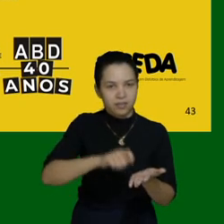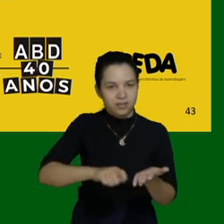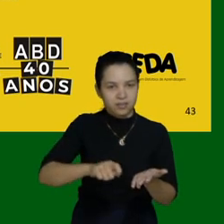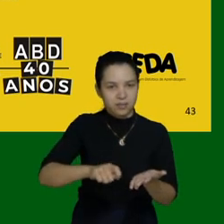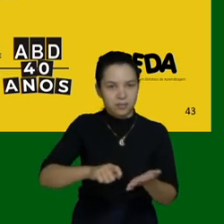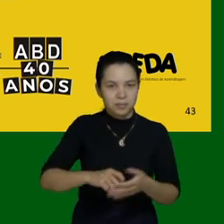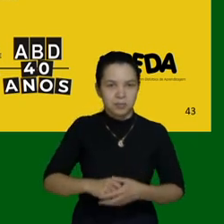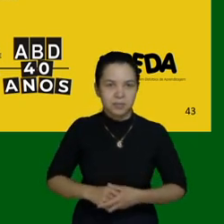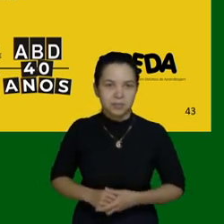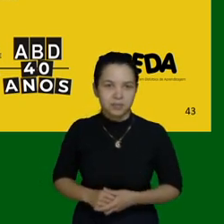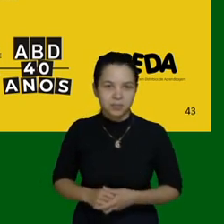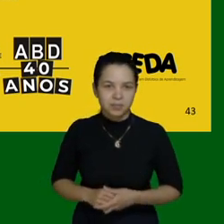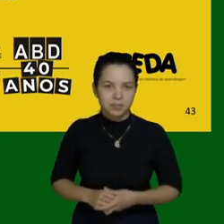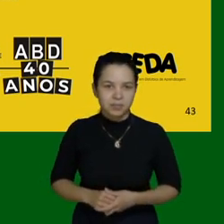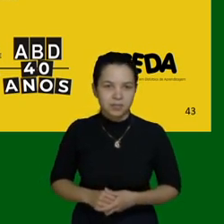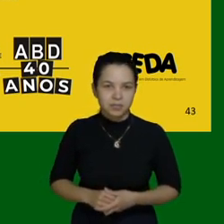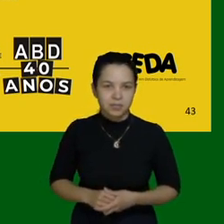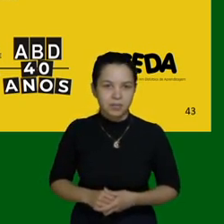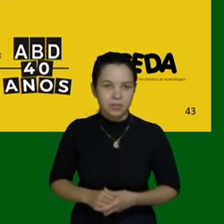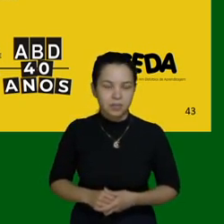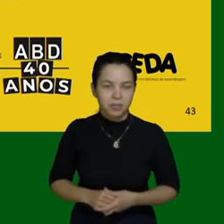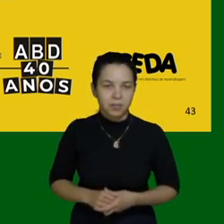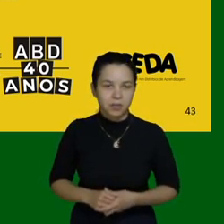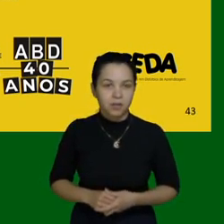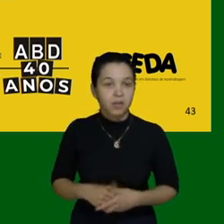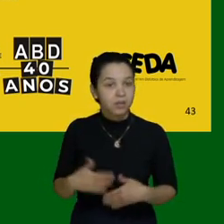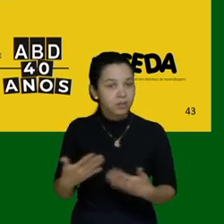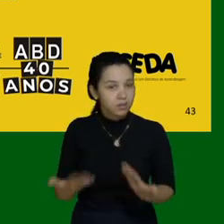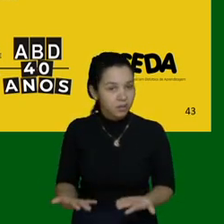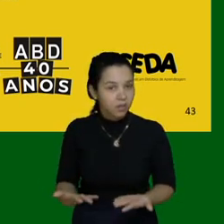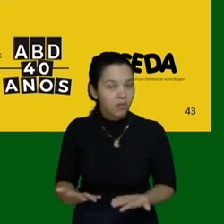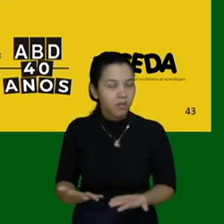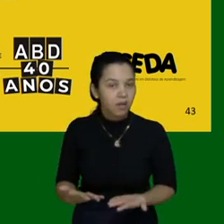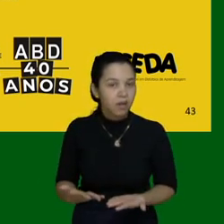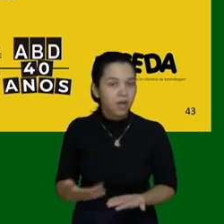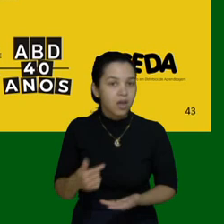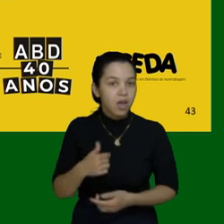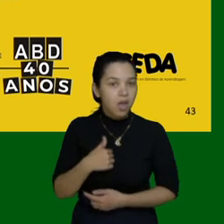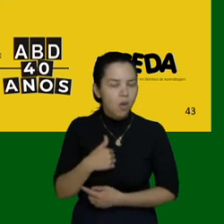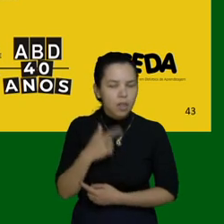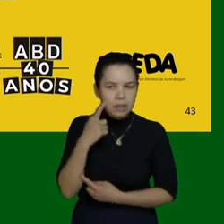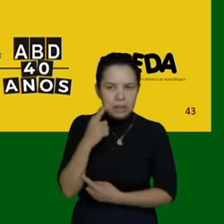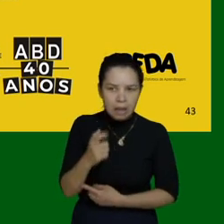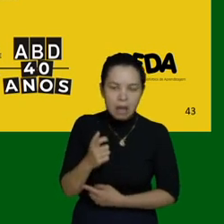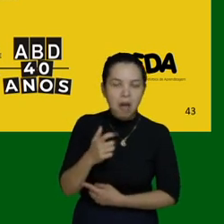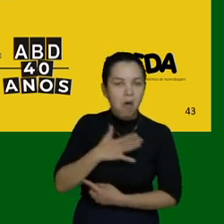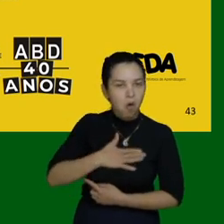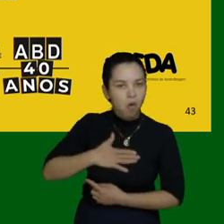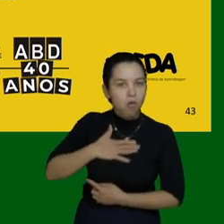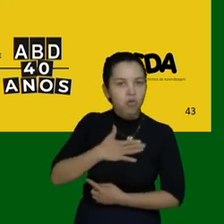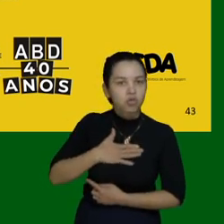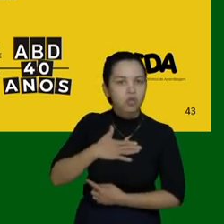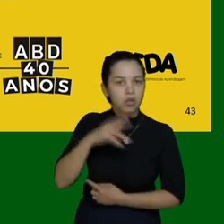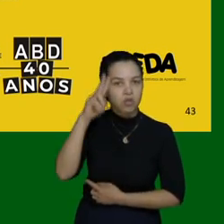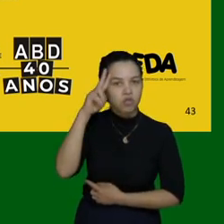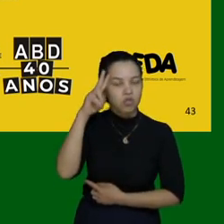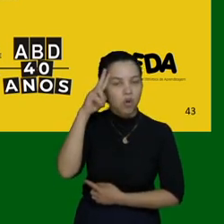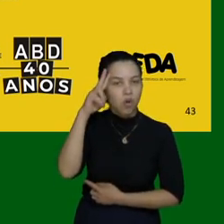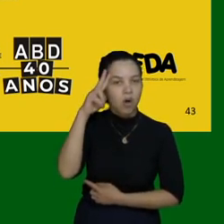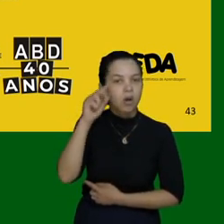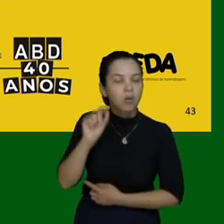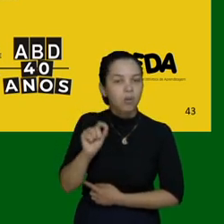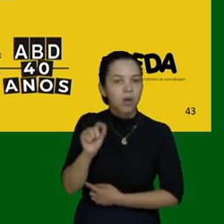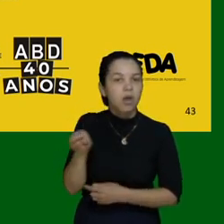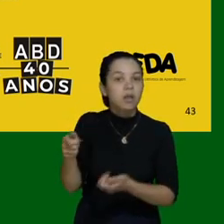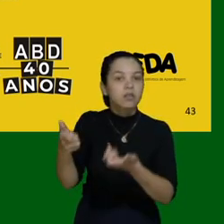ele fez uma alteração do nome dele né então e aí o que eu achei interessante toda essa história dele é que ele disse